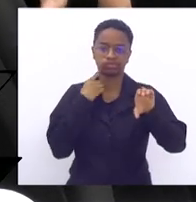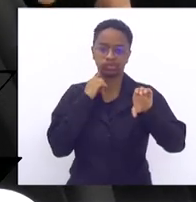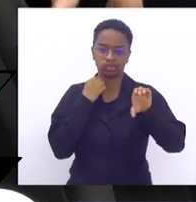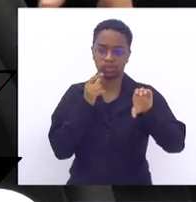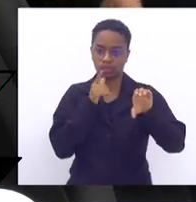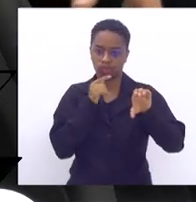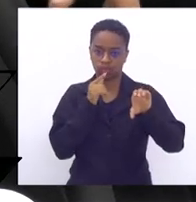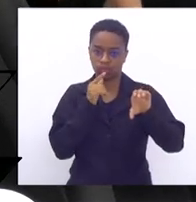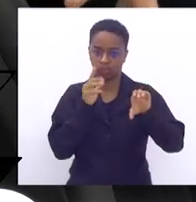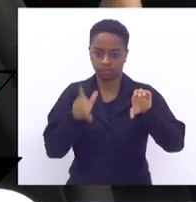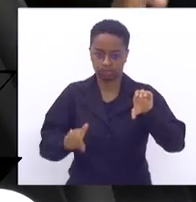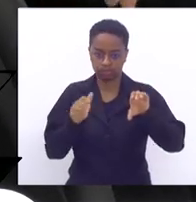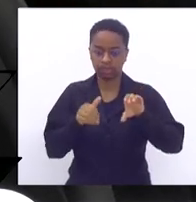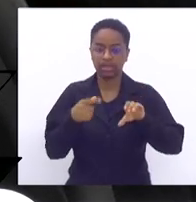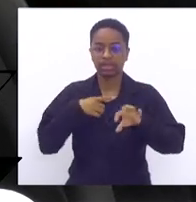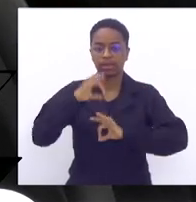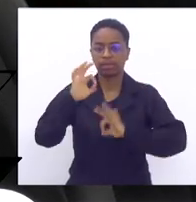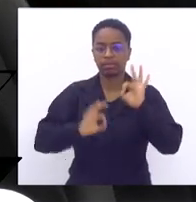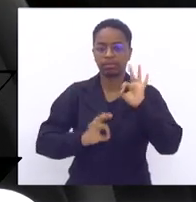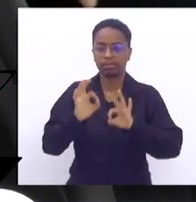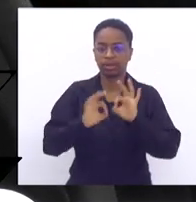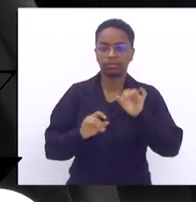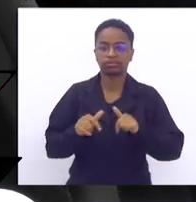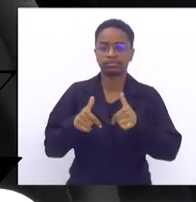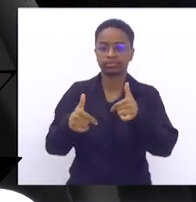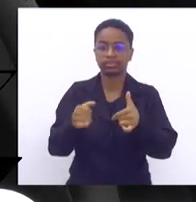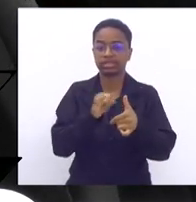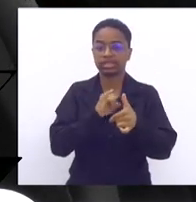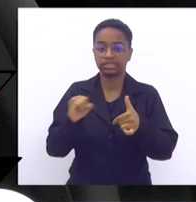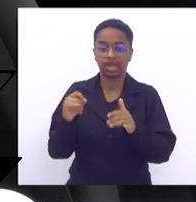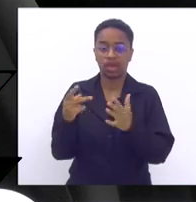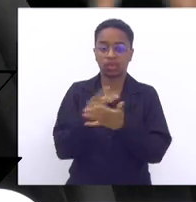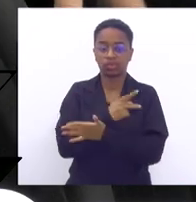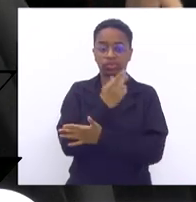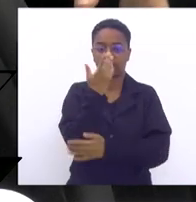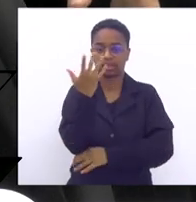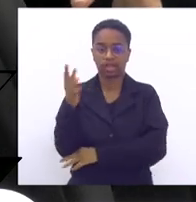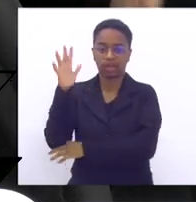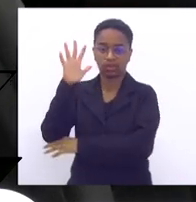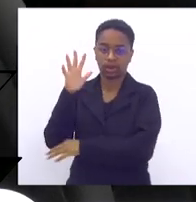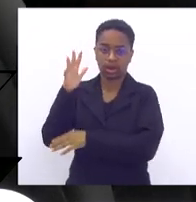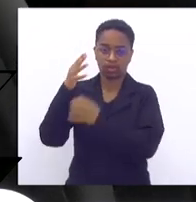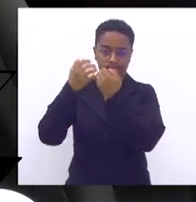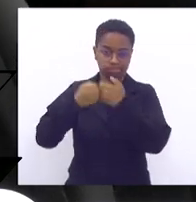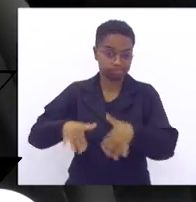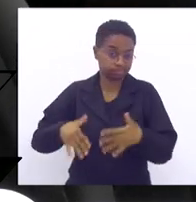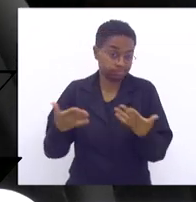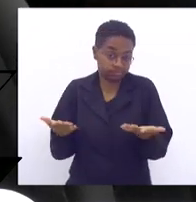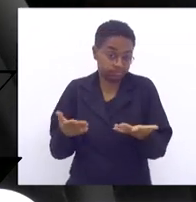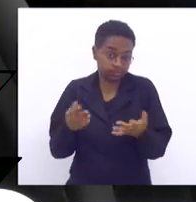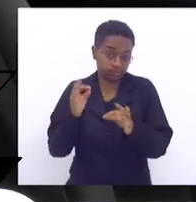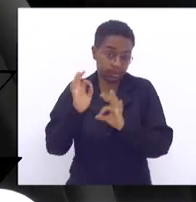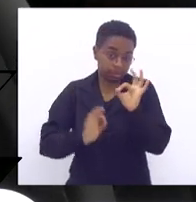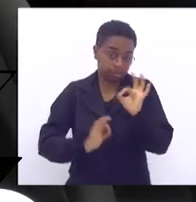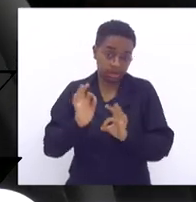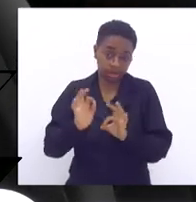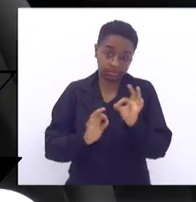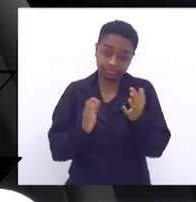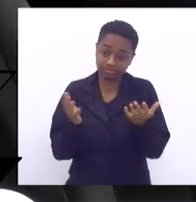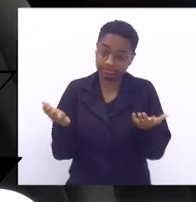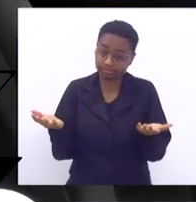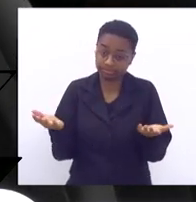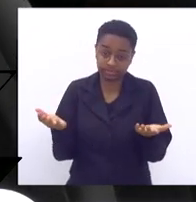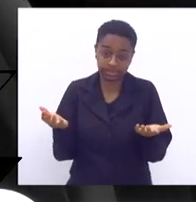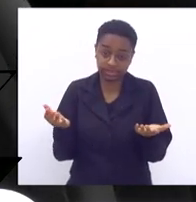de contingenciamento em relação a um desastre natural? Esse plano de contingenciamento, desastre natural,